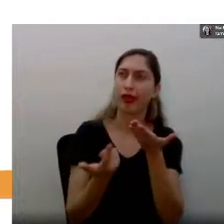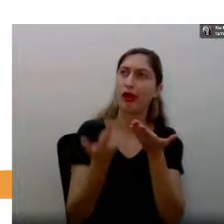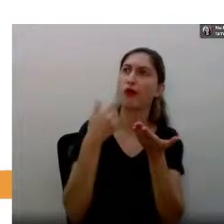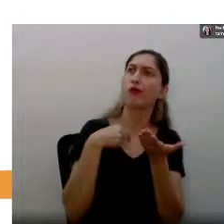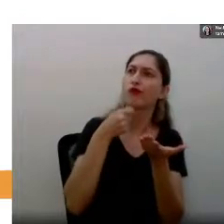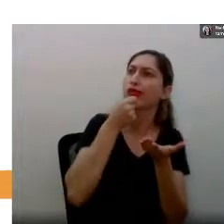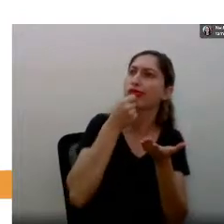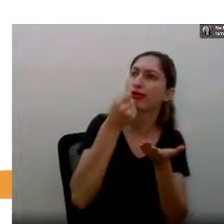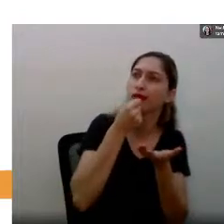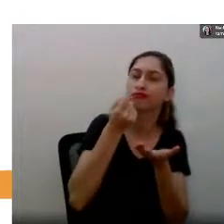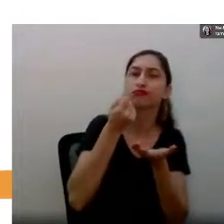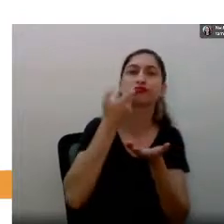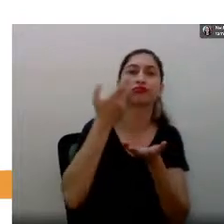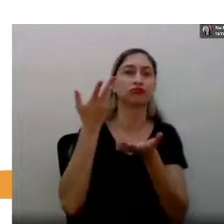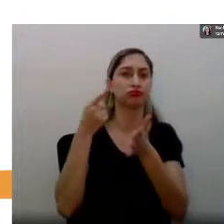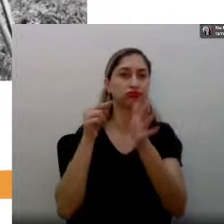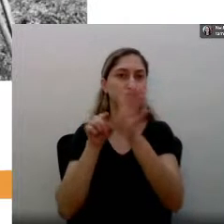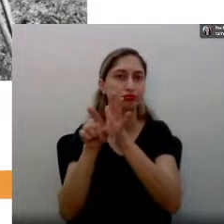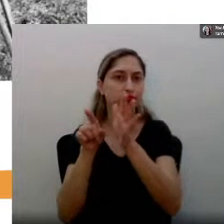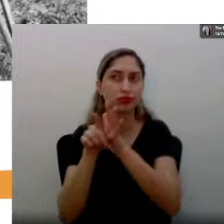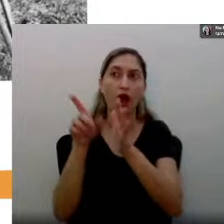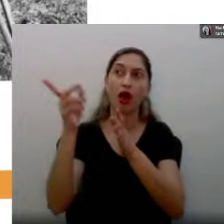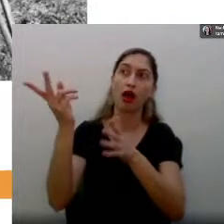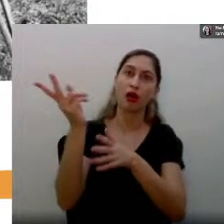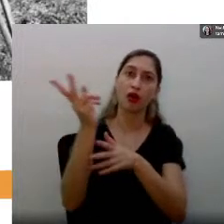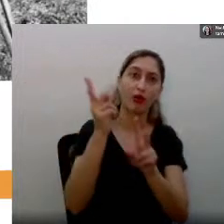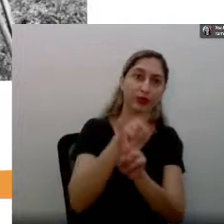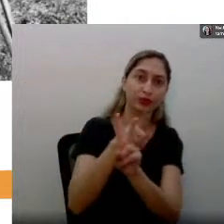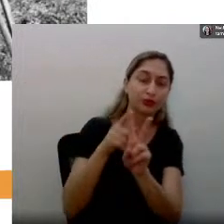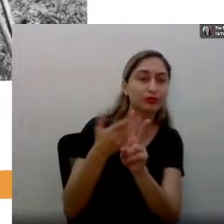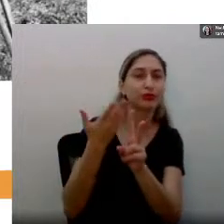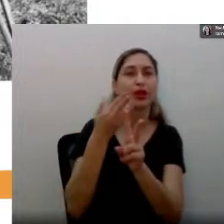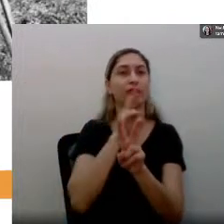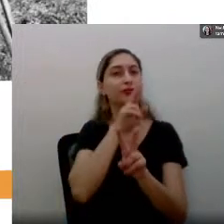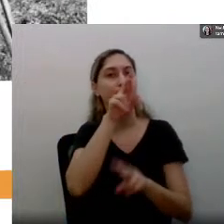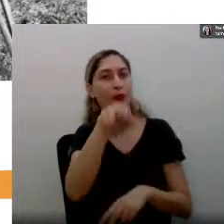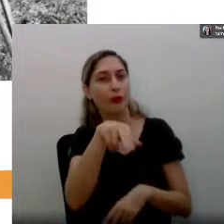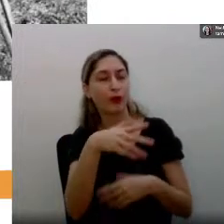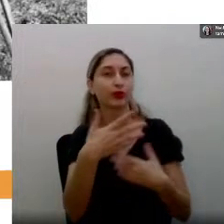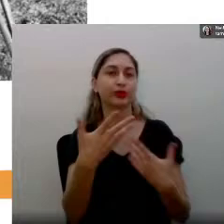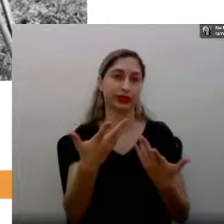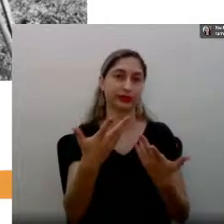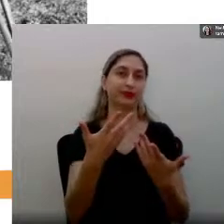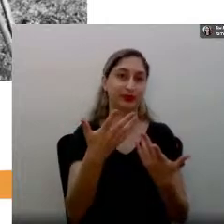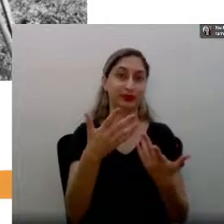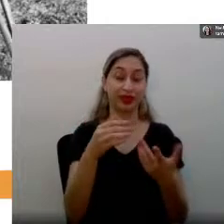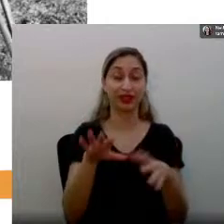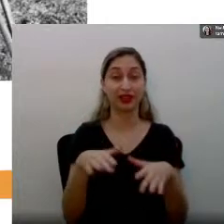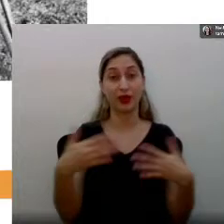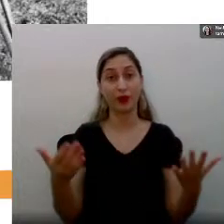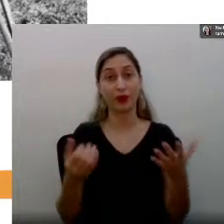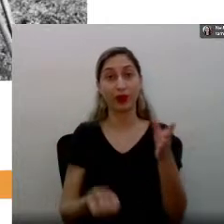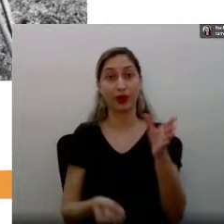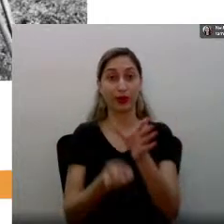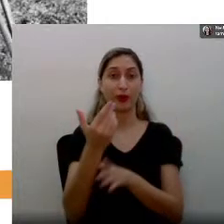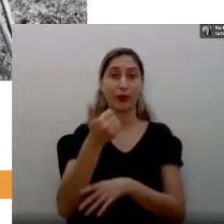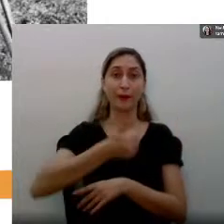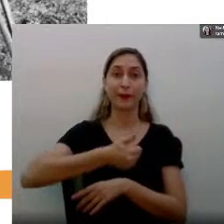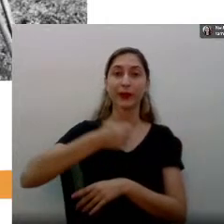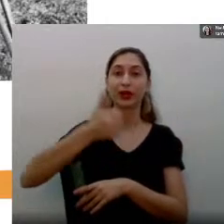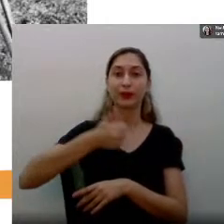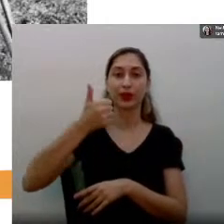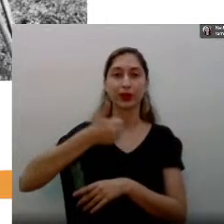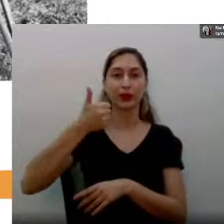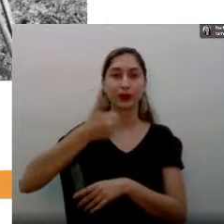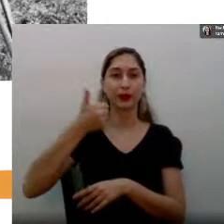graças a isso eles criaram a primeira né a primeira o primeiro grupo não é de